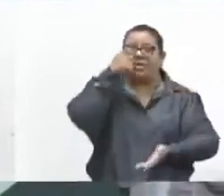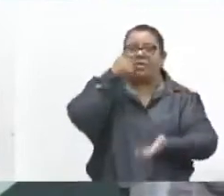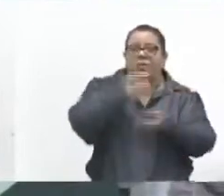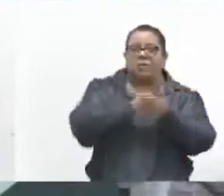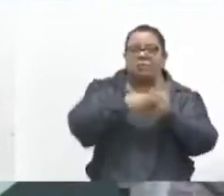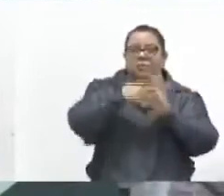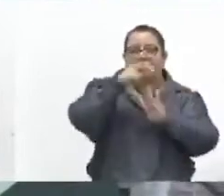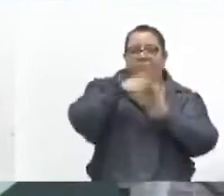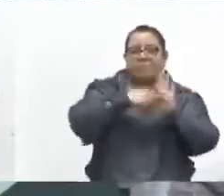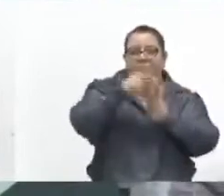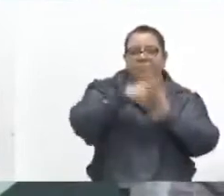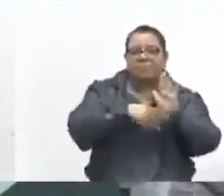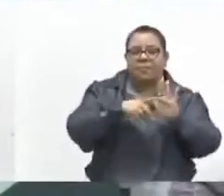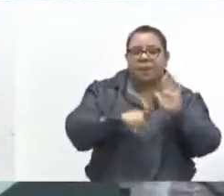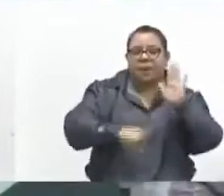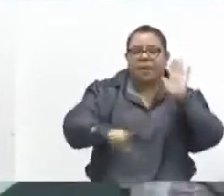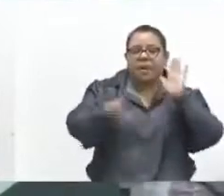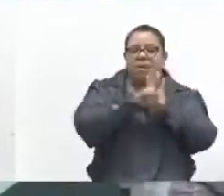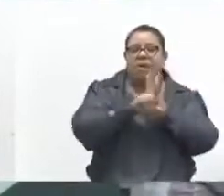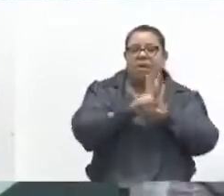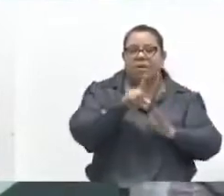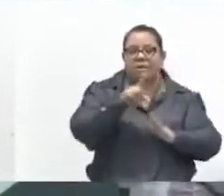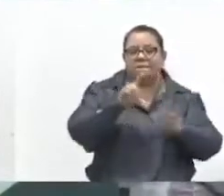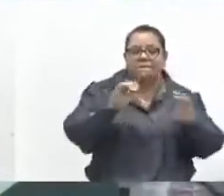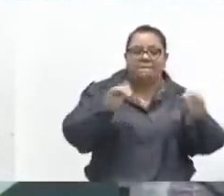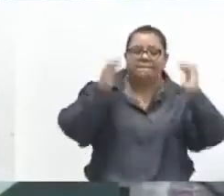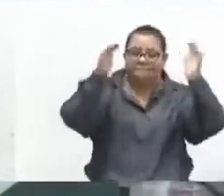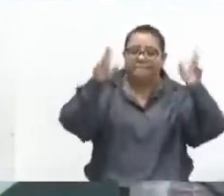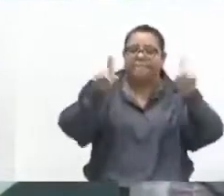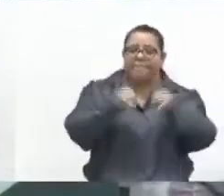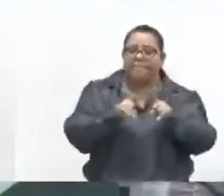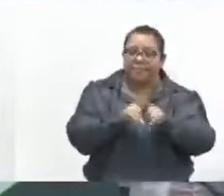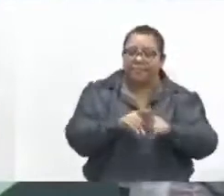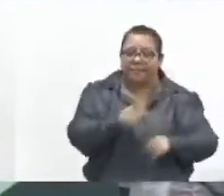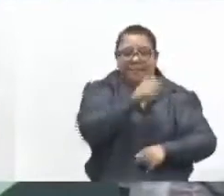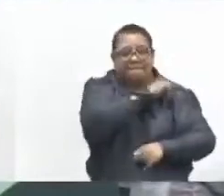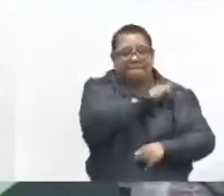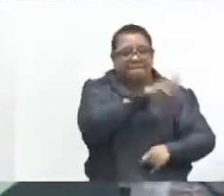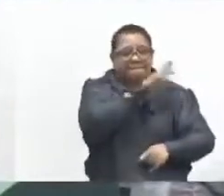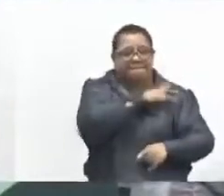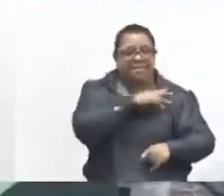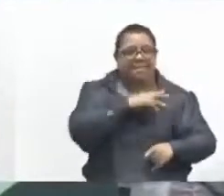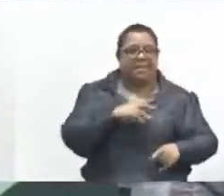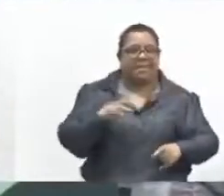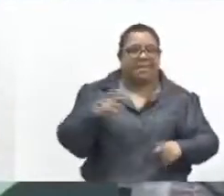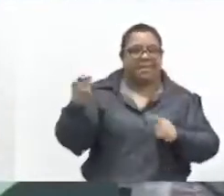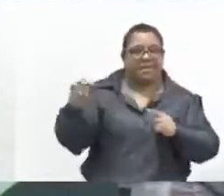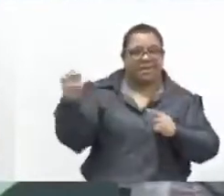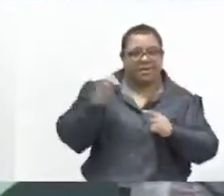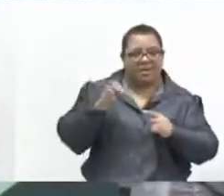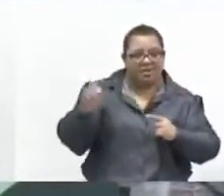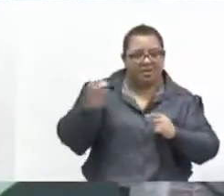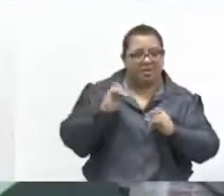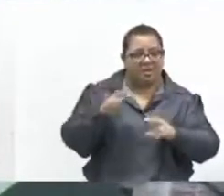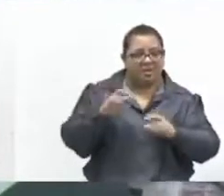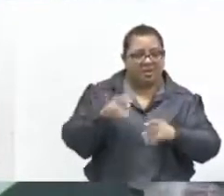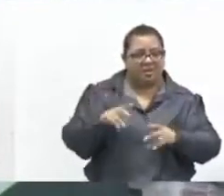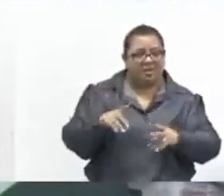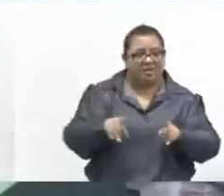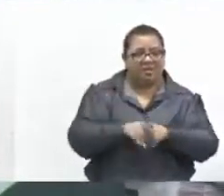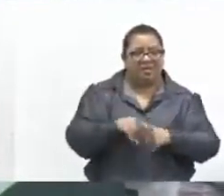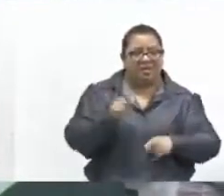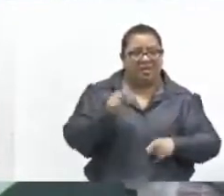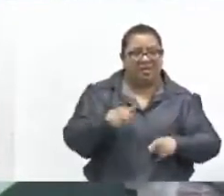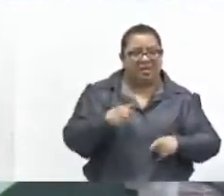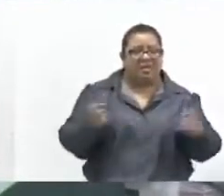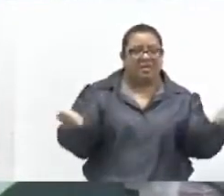que busca atender as demandas dos estudantes do ensino superior, mas também do ensino médio da rede estadual de educação aqui de Mato Grosso, né? Isso se dá